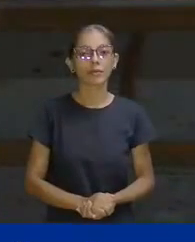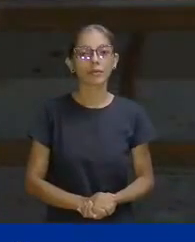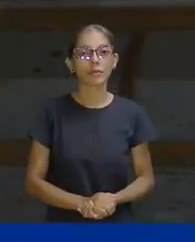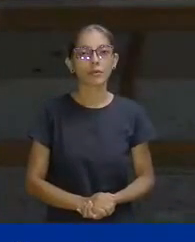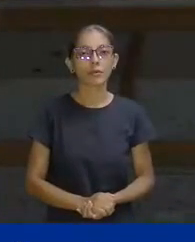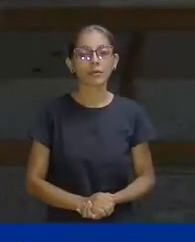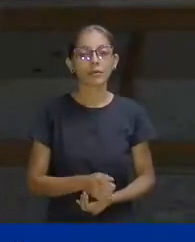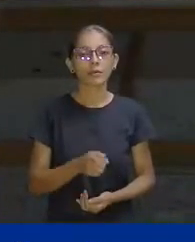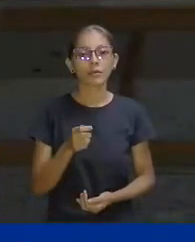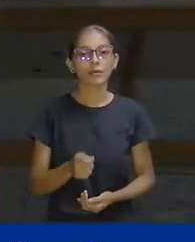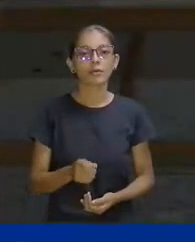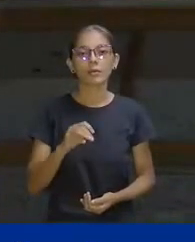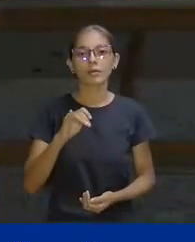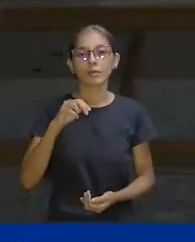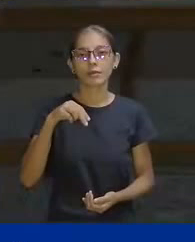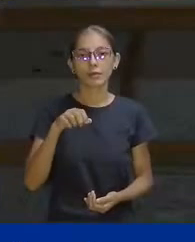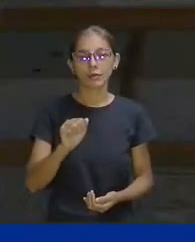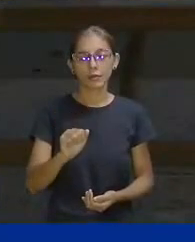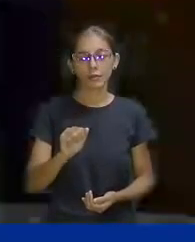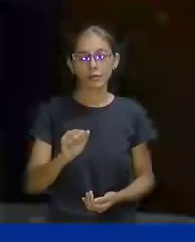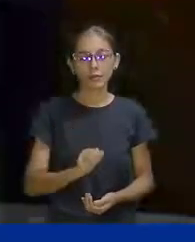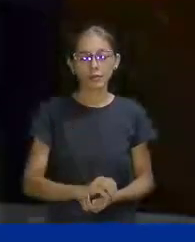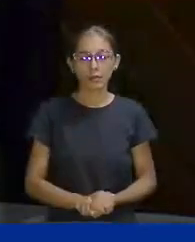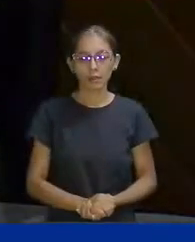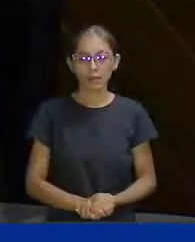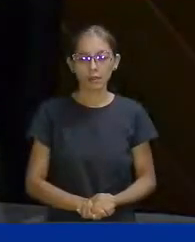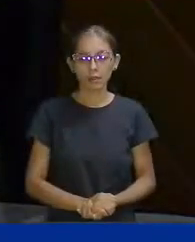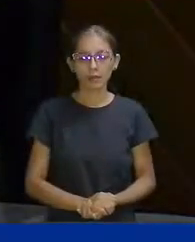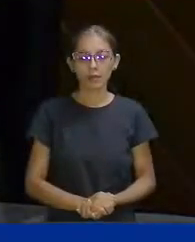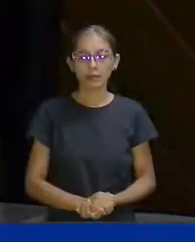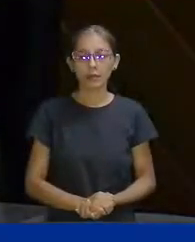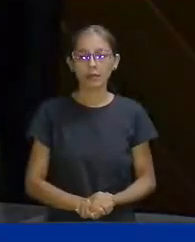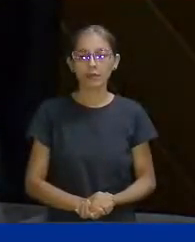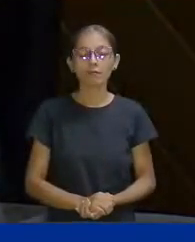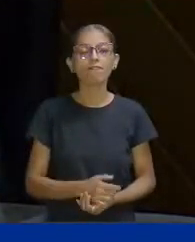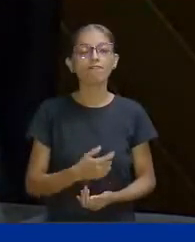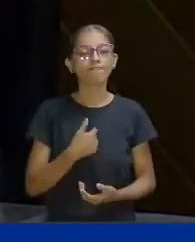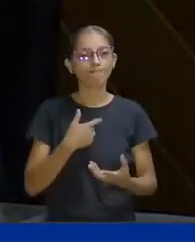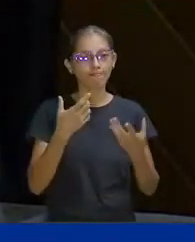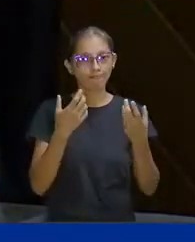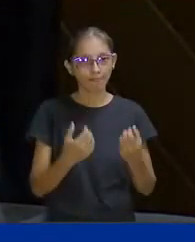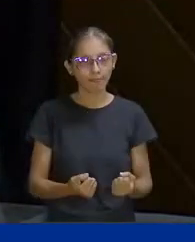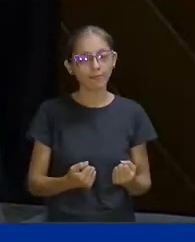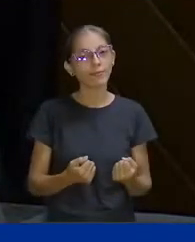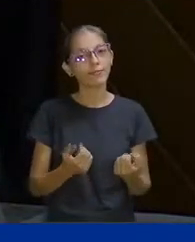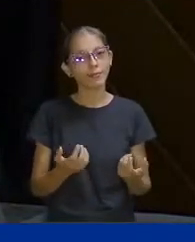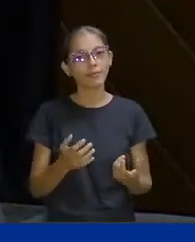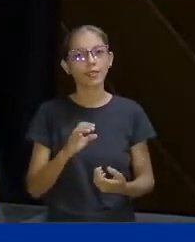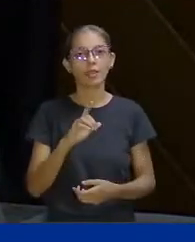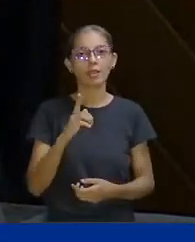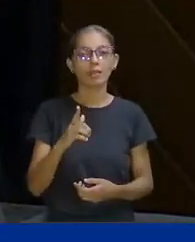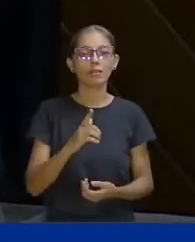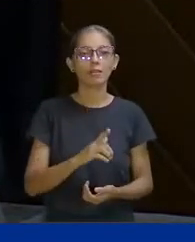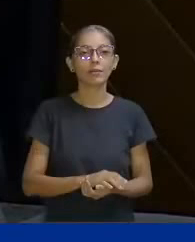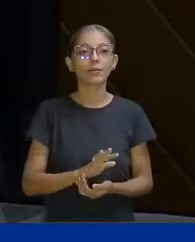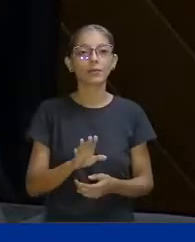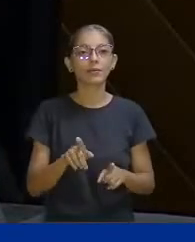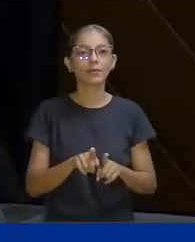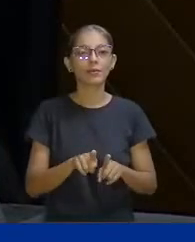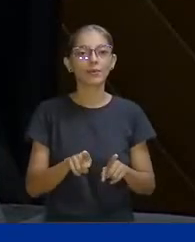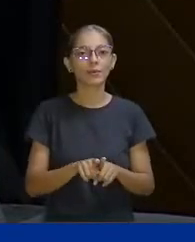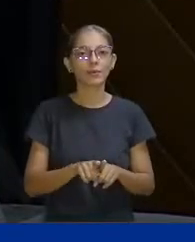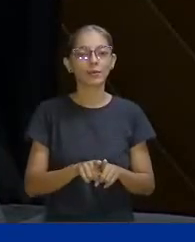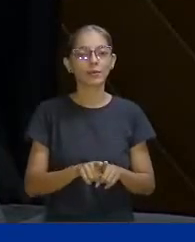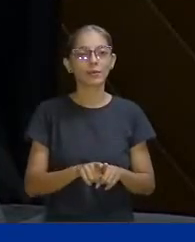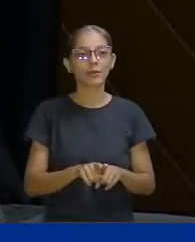Perfeito. Juiz Atina Souza. Senhor presidente, eu aprovo, claro, e a oportunidade eu